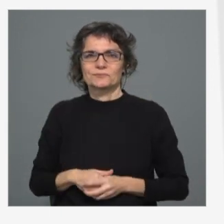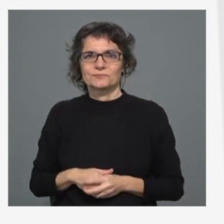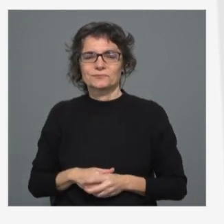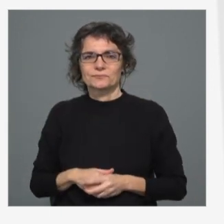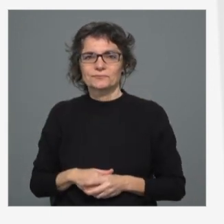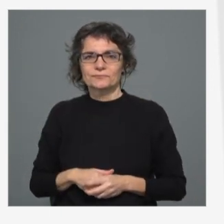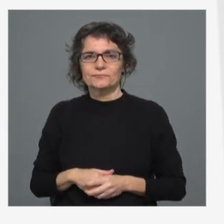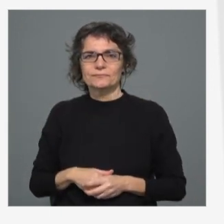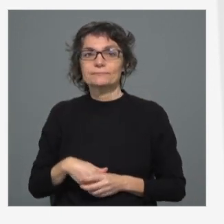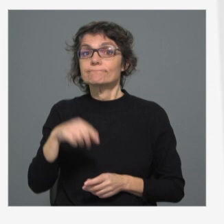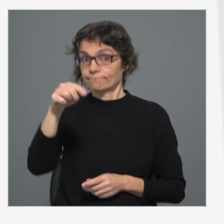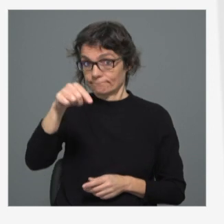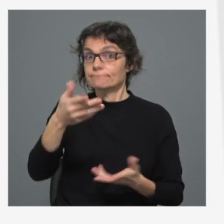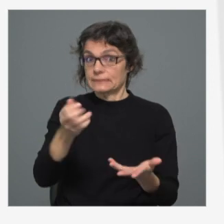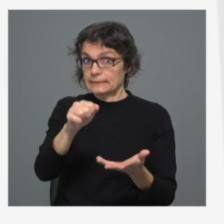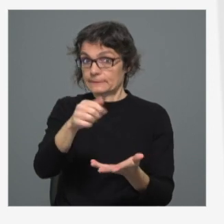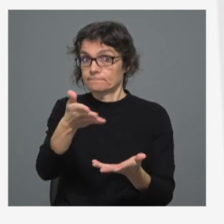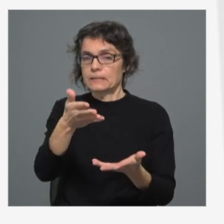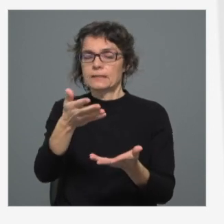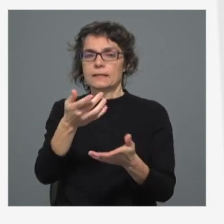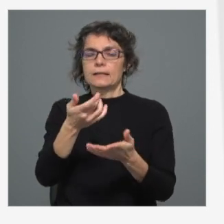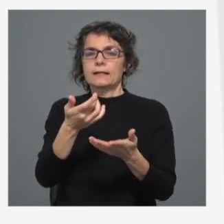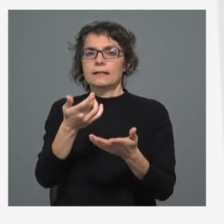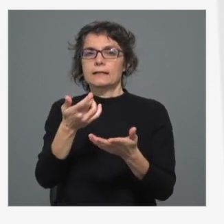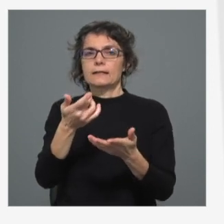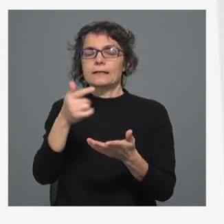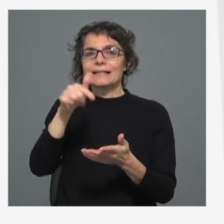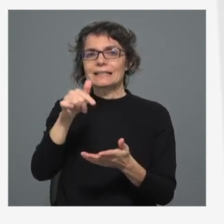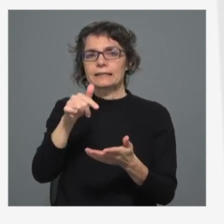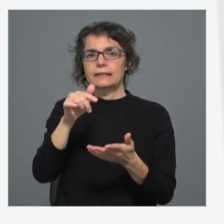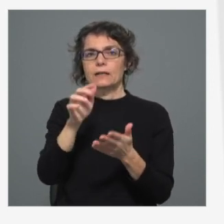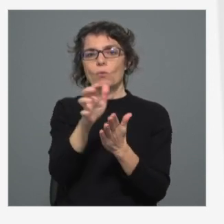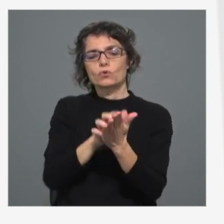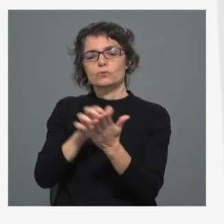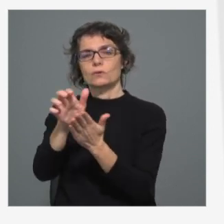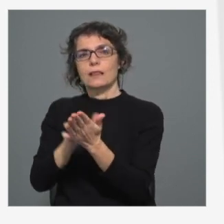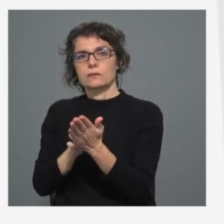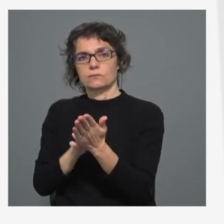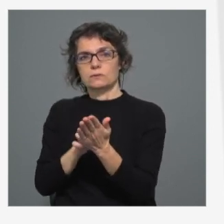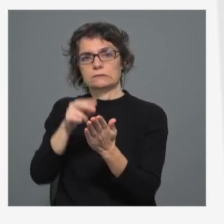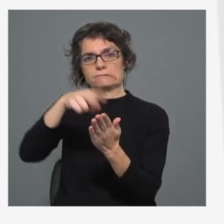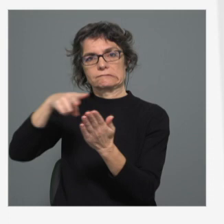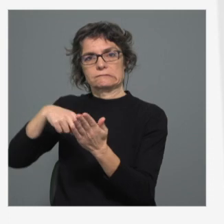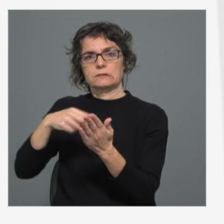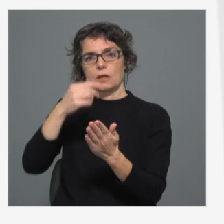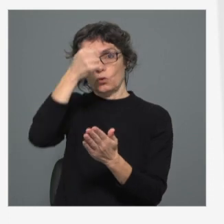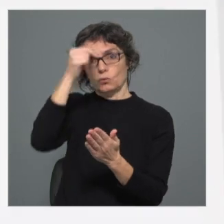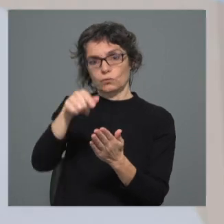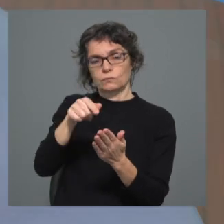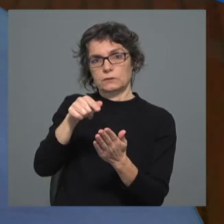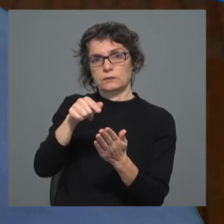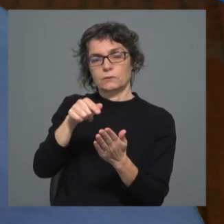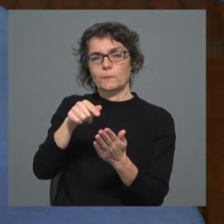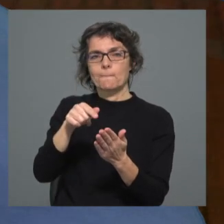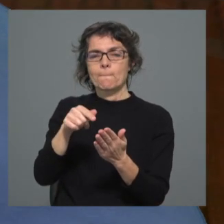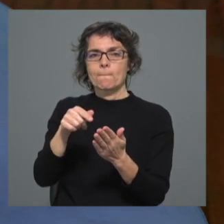Será difícil encontrar na relação das leituras dominicais uma proximidade tão grande entre a